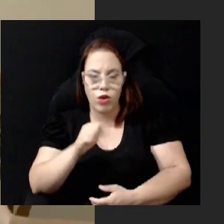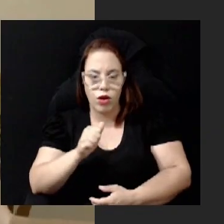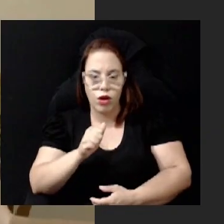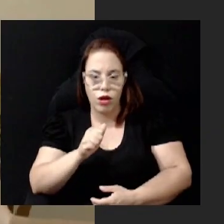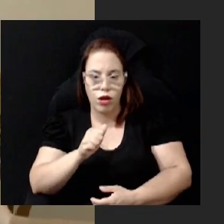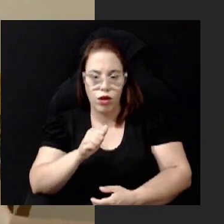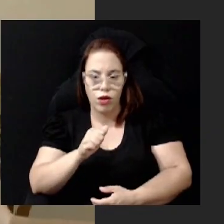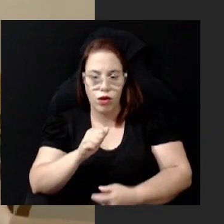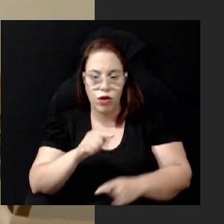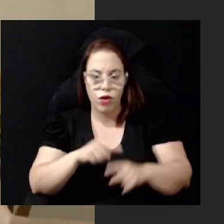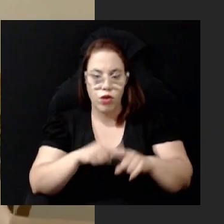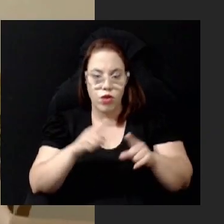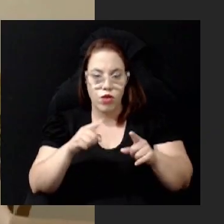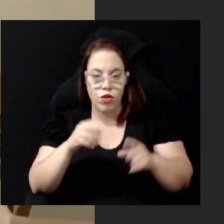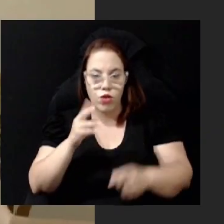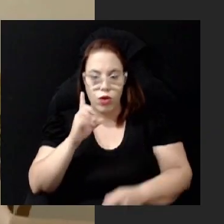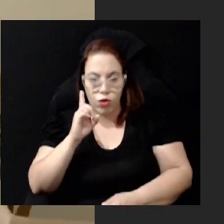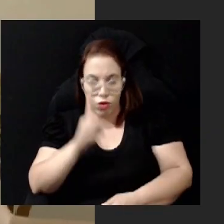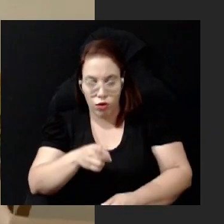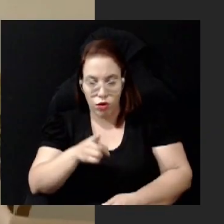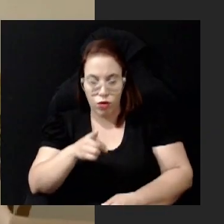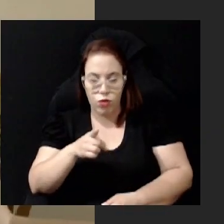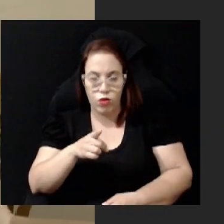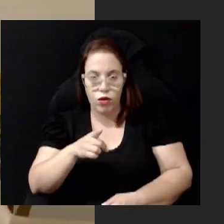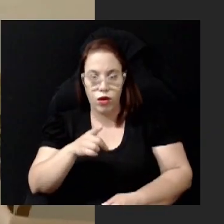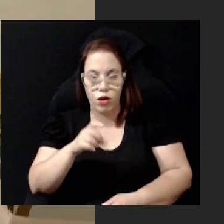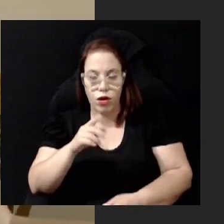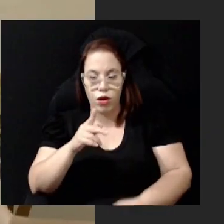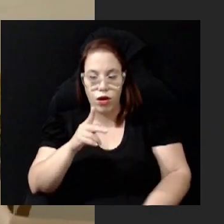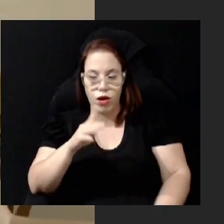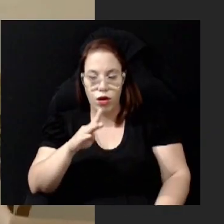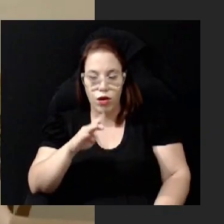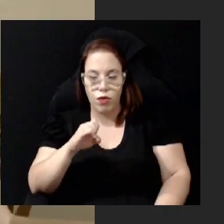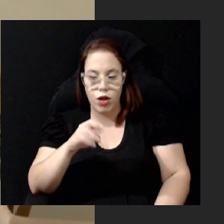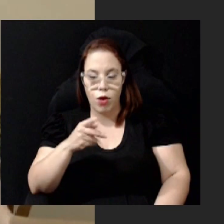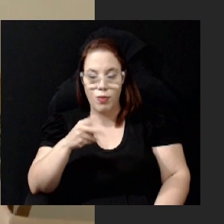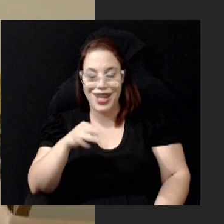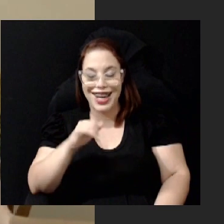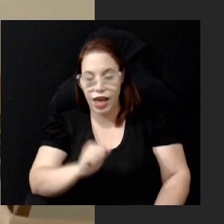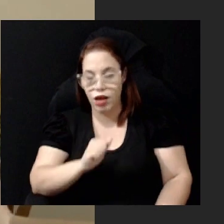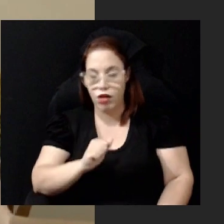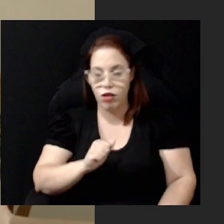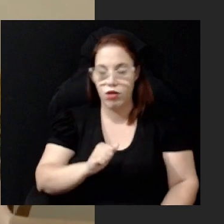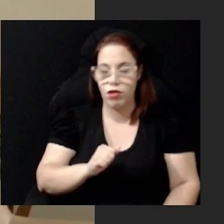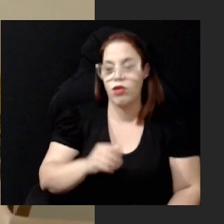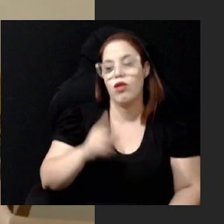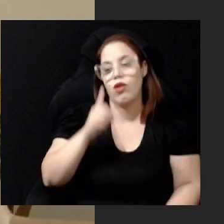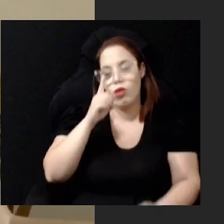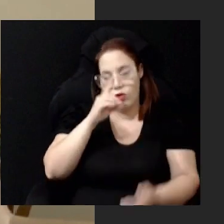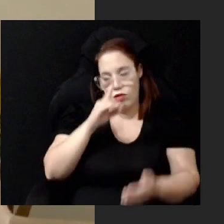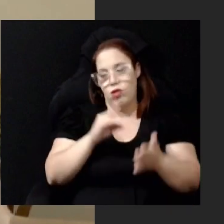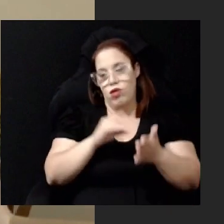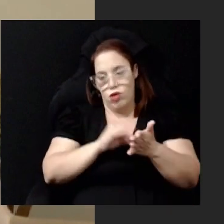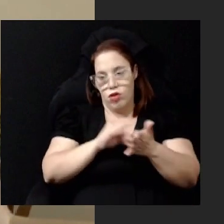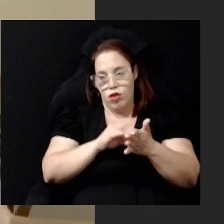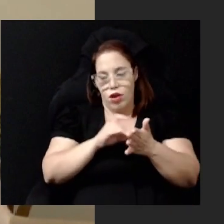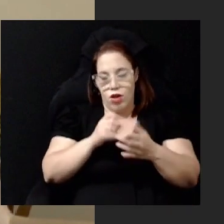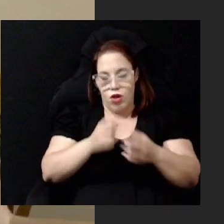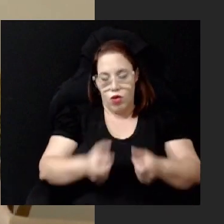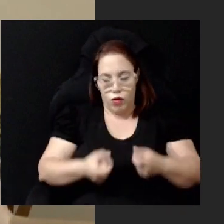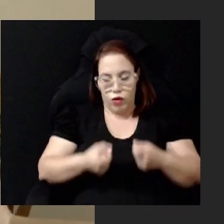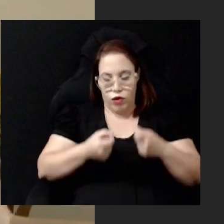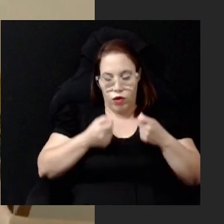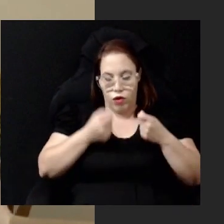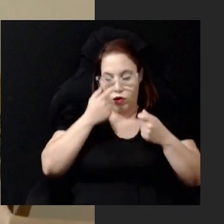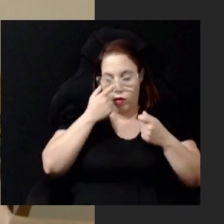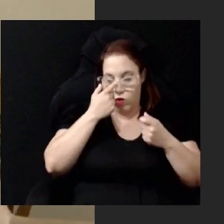nuclear magnética, mas o diagnóstico ele exige biópsia. Então, eu só vou conseguir afirmar que é um câncer